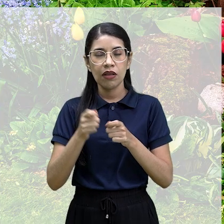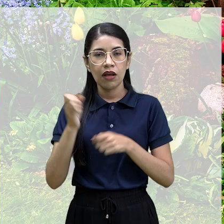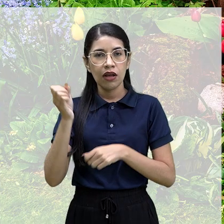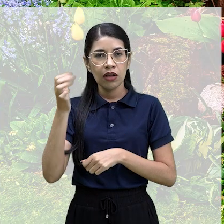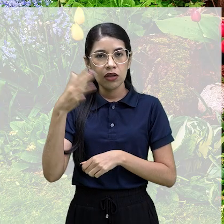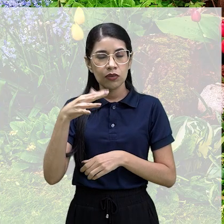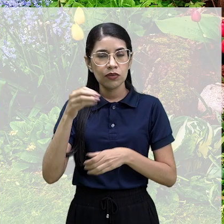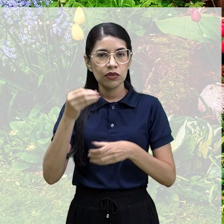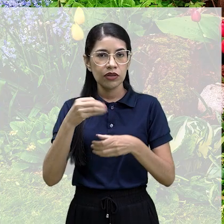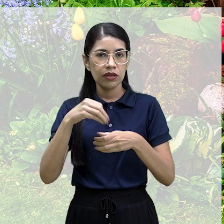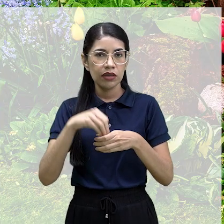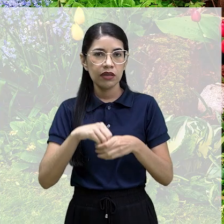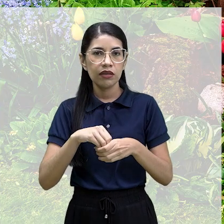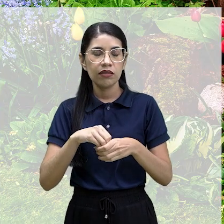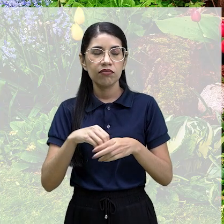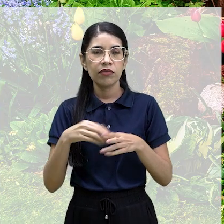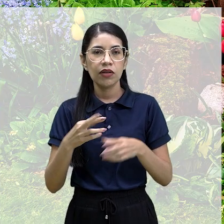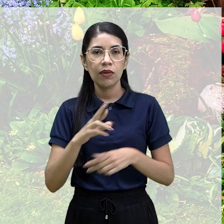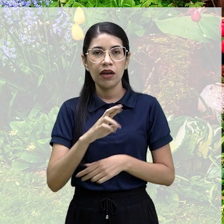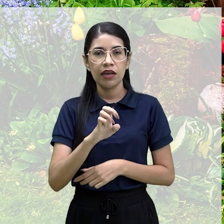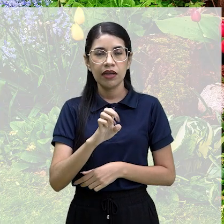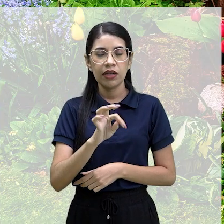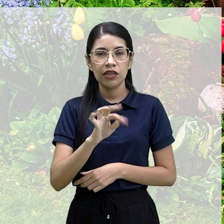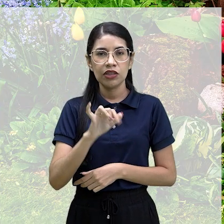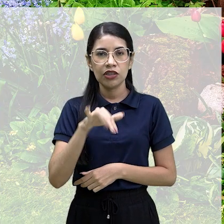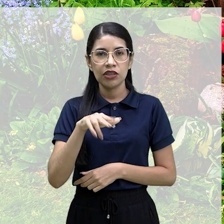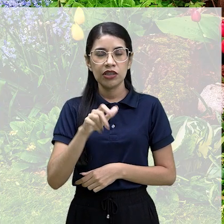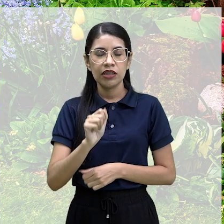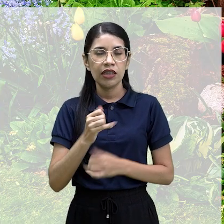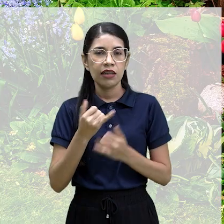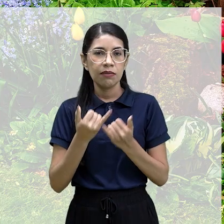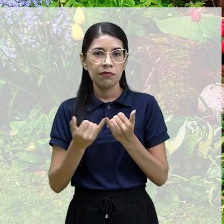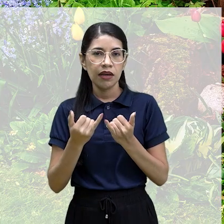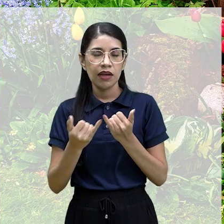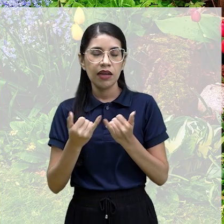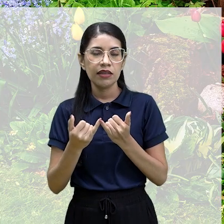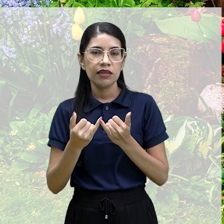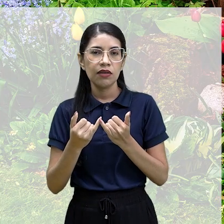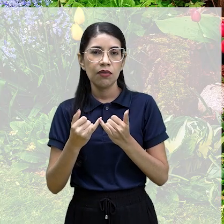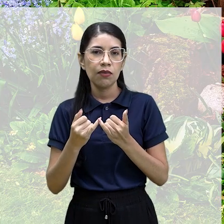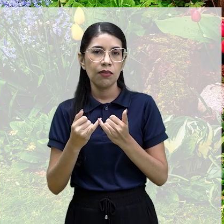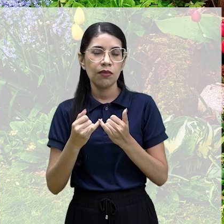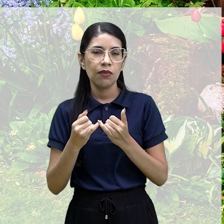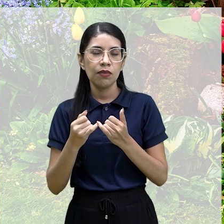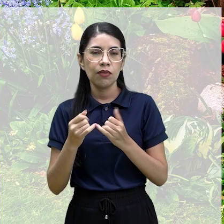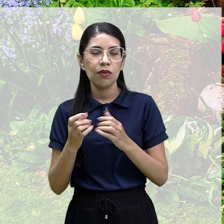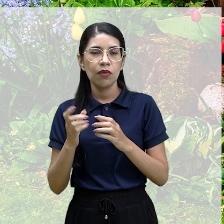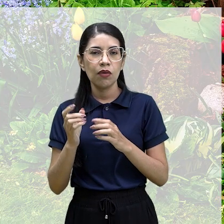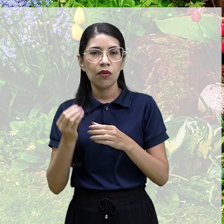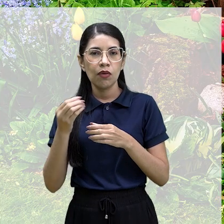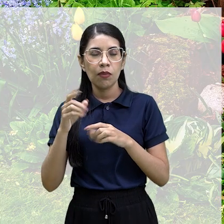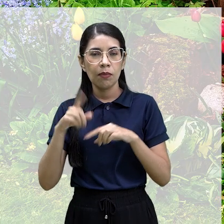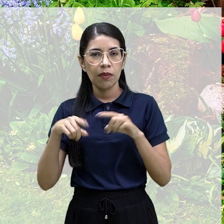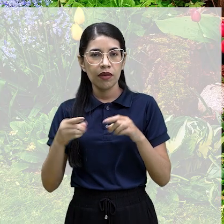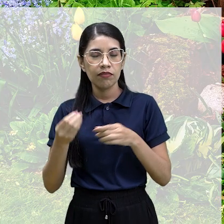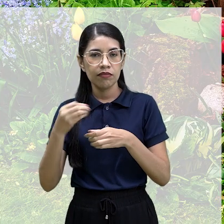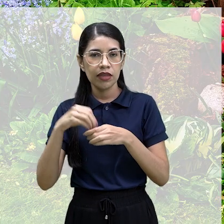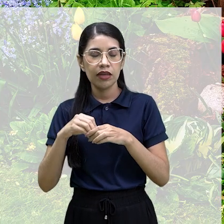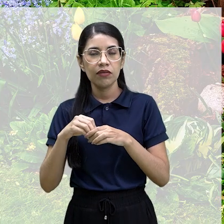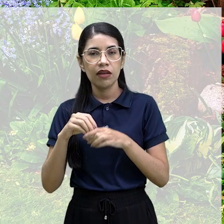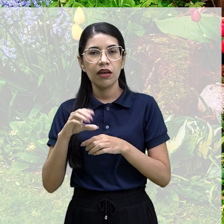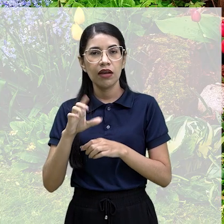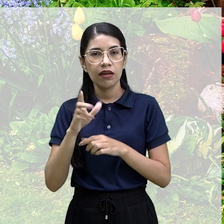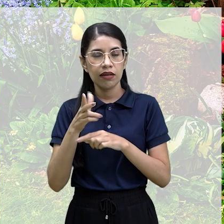fim, a retina é como o sensor da câmera. É nela que